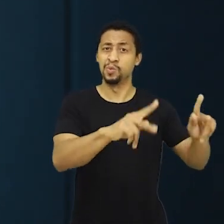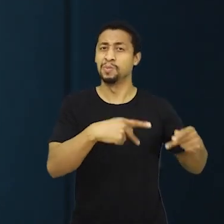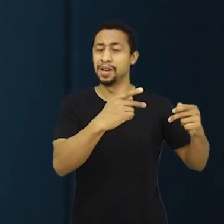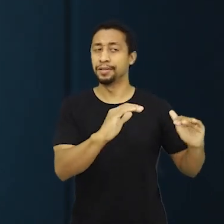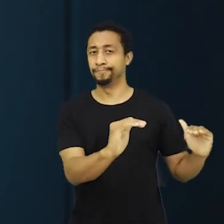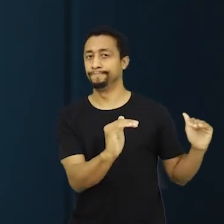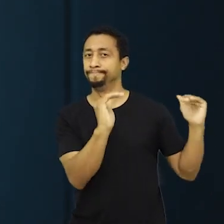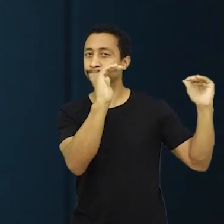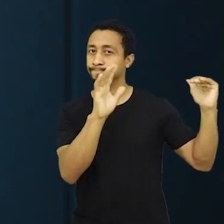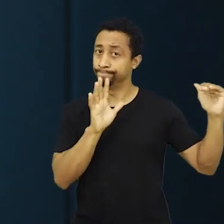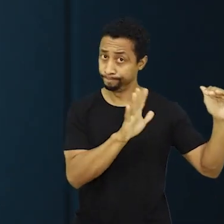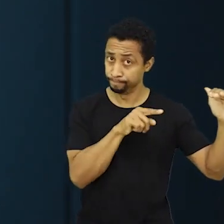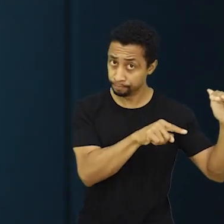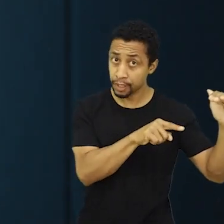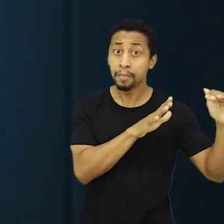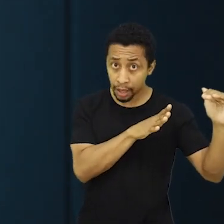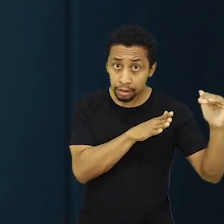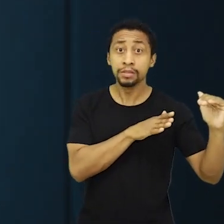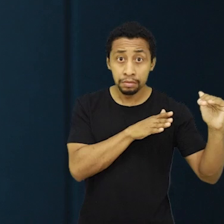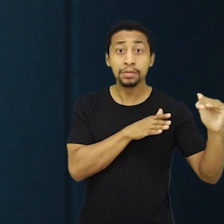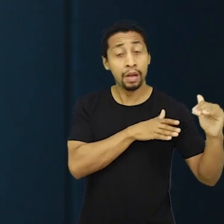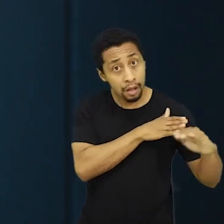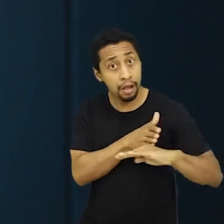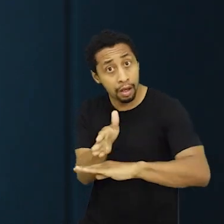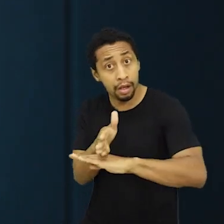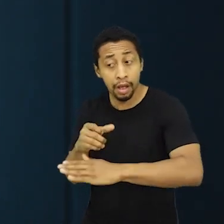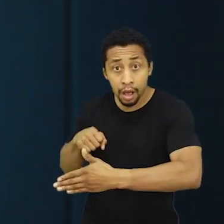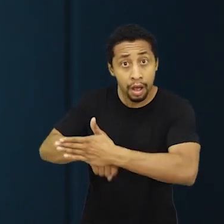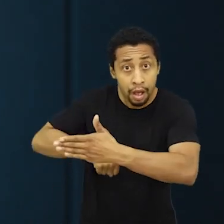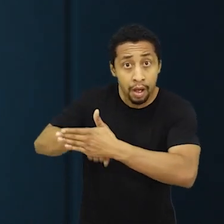ele também está presente, ele também faz parte das lutas cotidianas